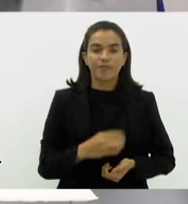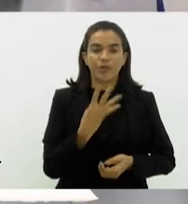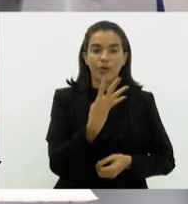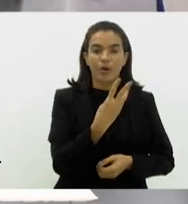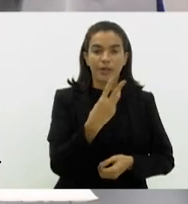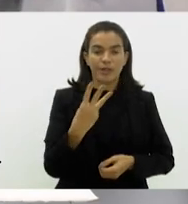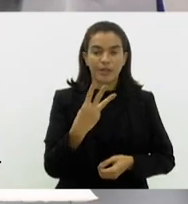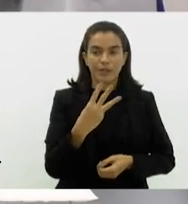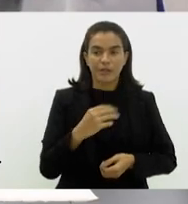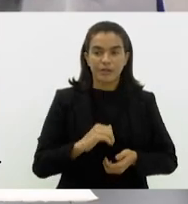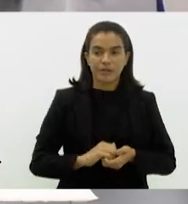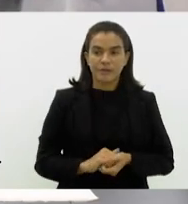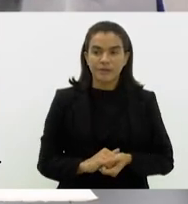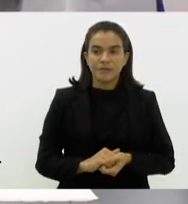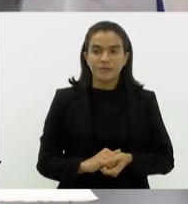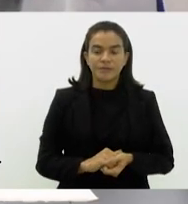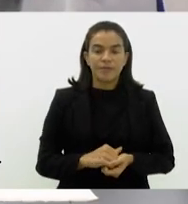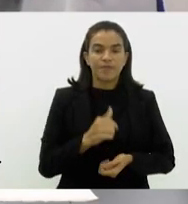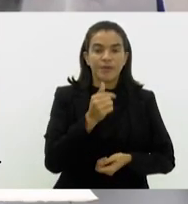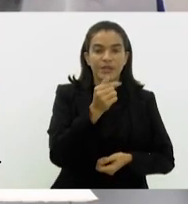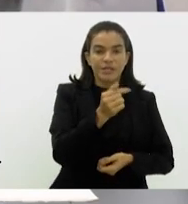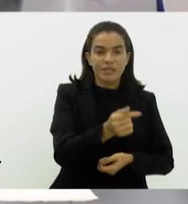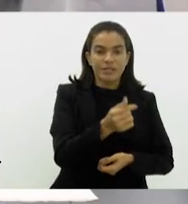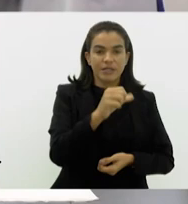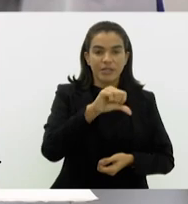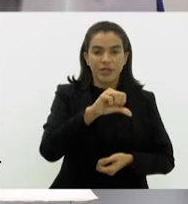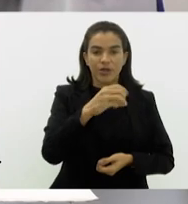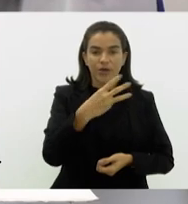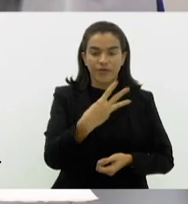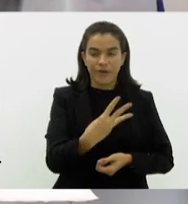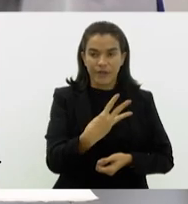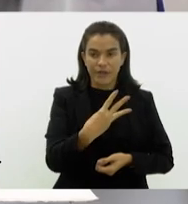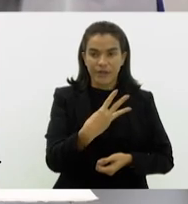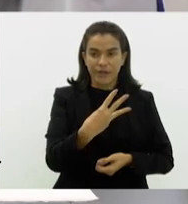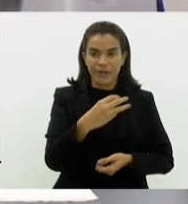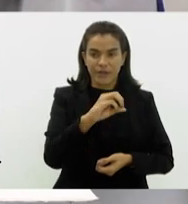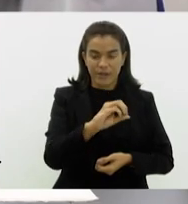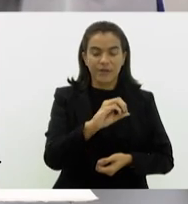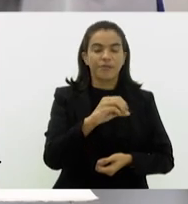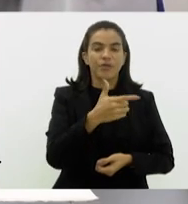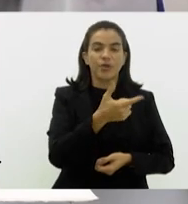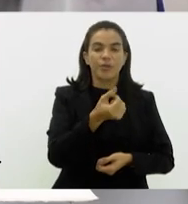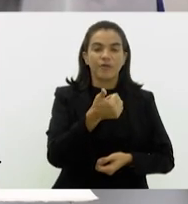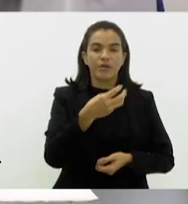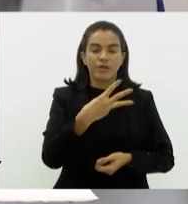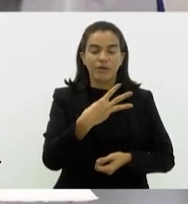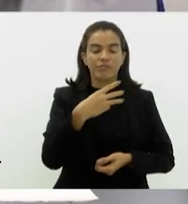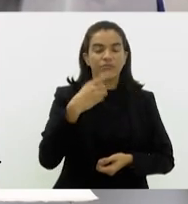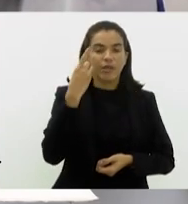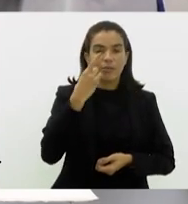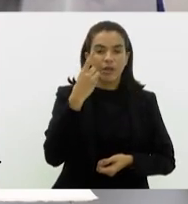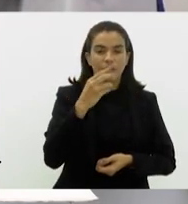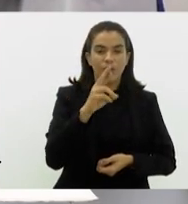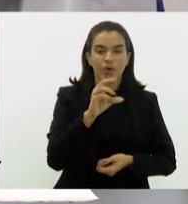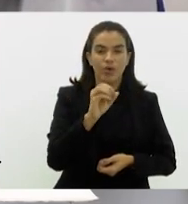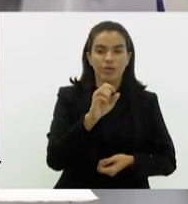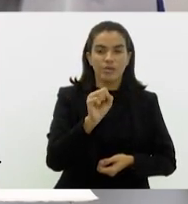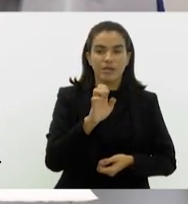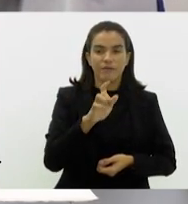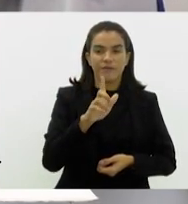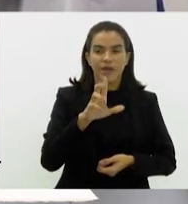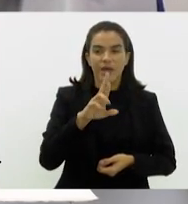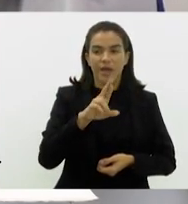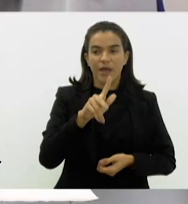43 da pauta. É o 790, o PL 790 de 2023, de autoria do deputado Rosenberg Reis,